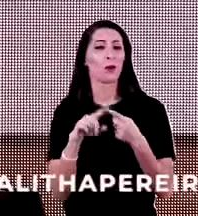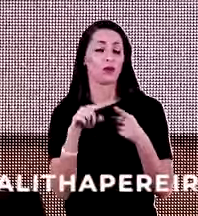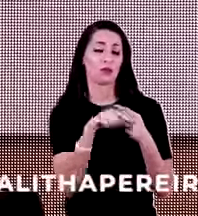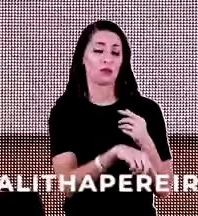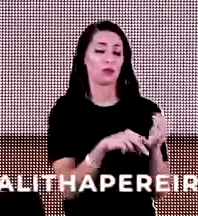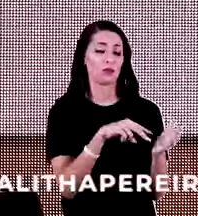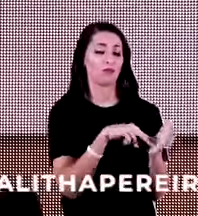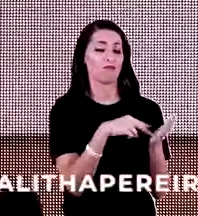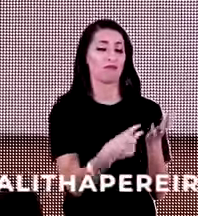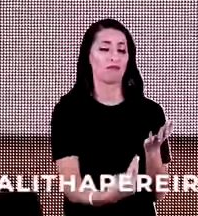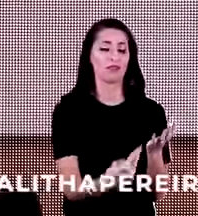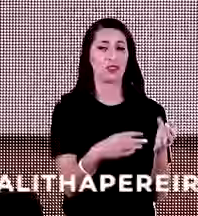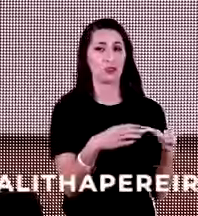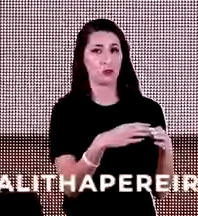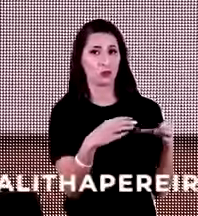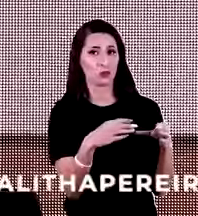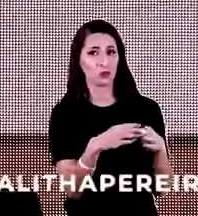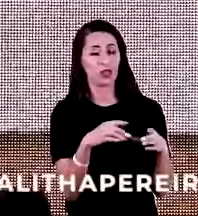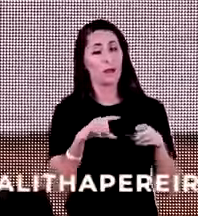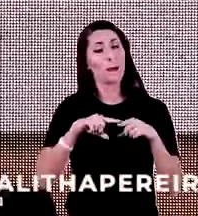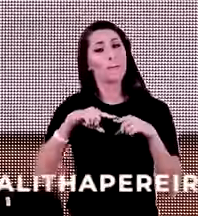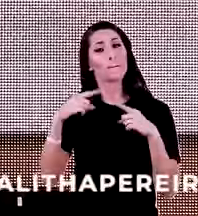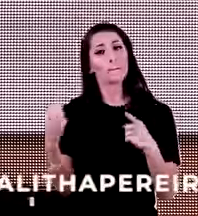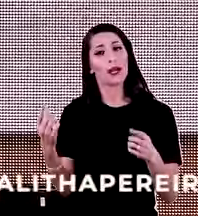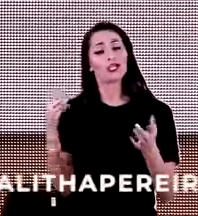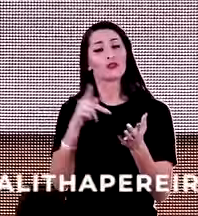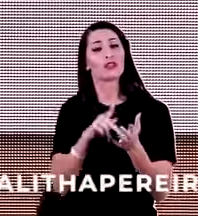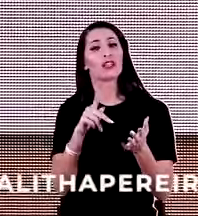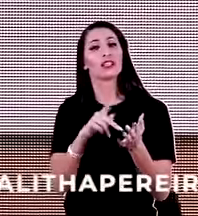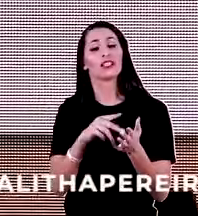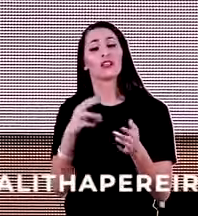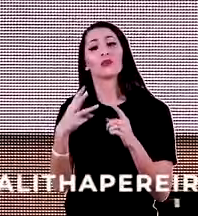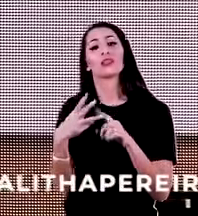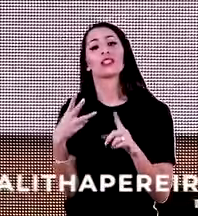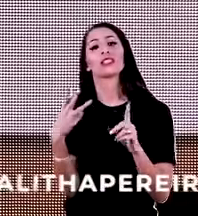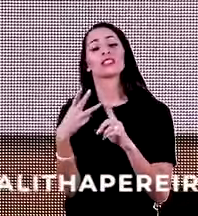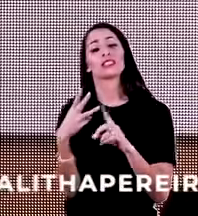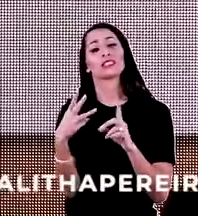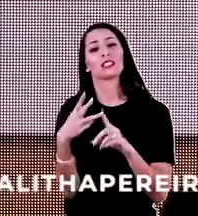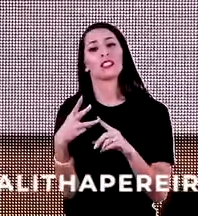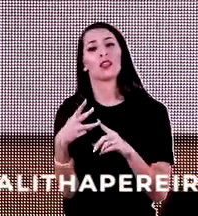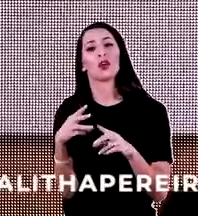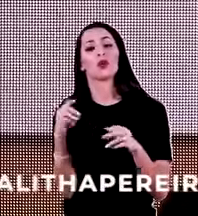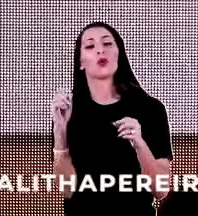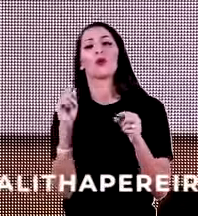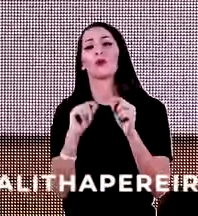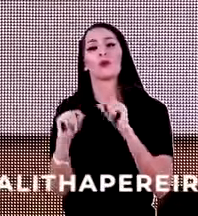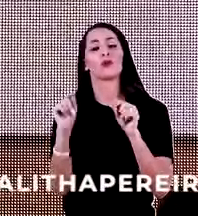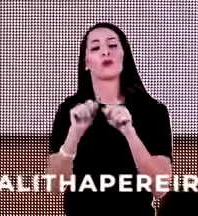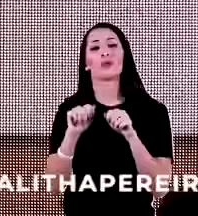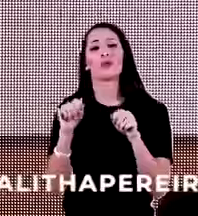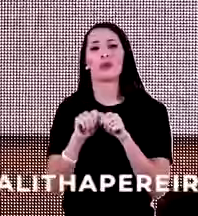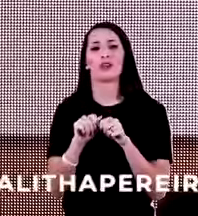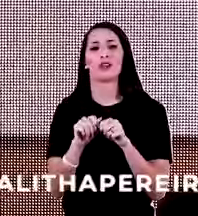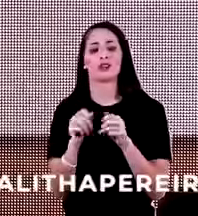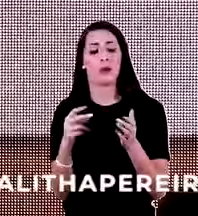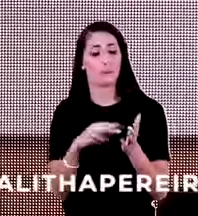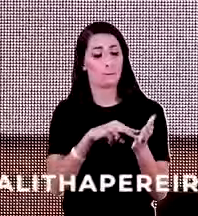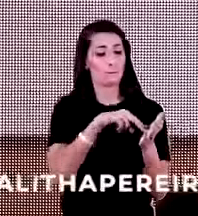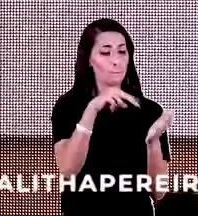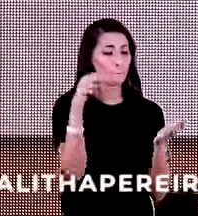verdade. É o que pula para mostrar o caminho para a gente. Por quê? Porque um verdadeiro amigo faz o que